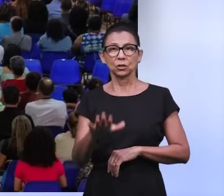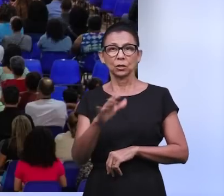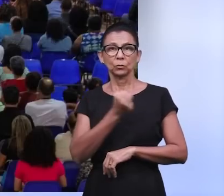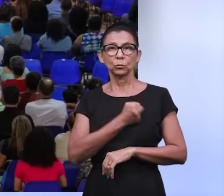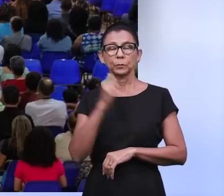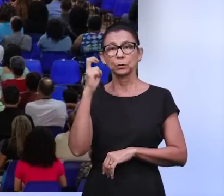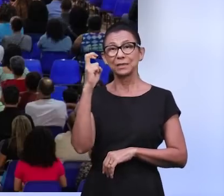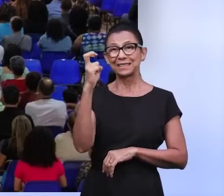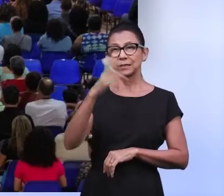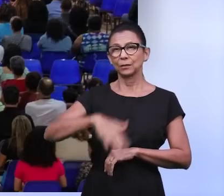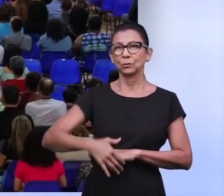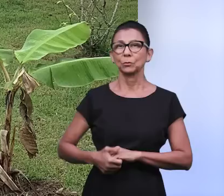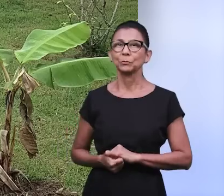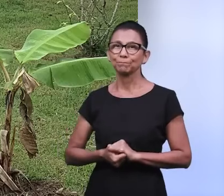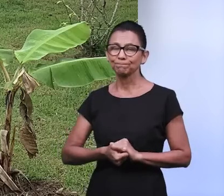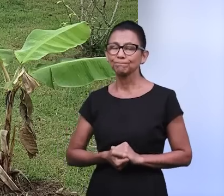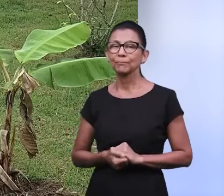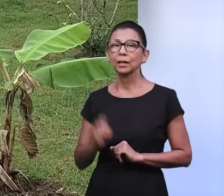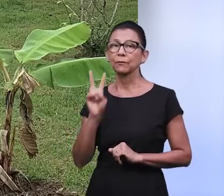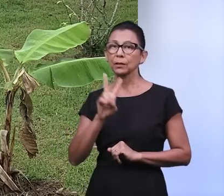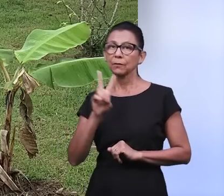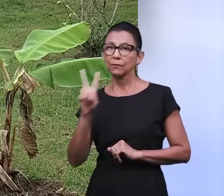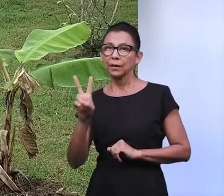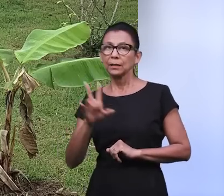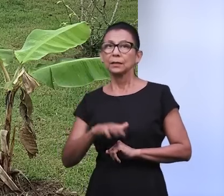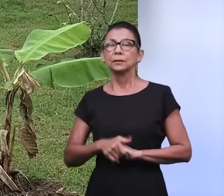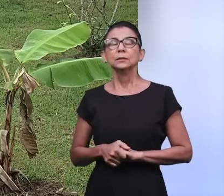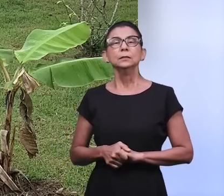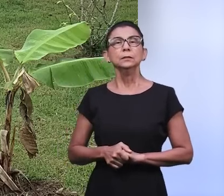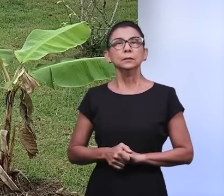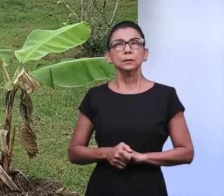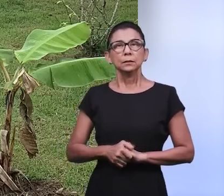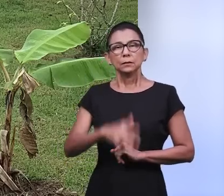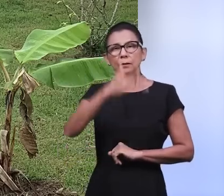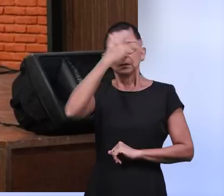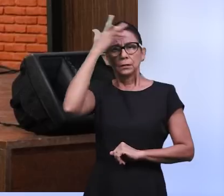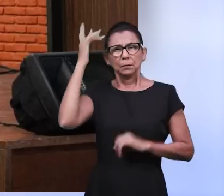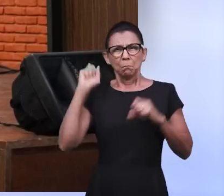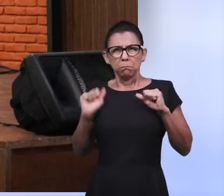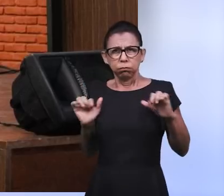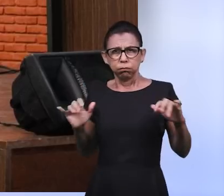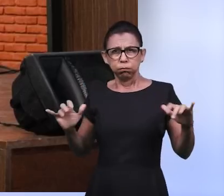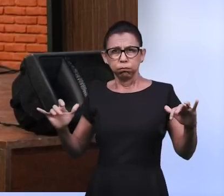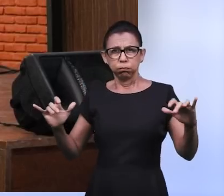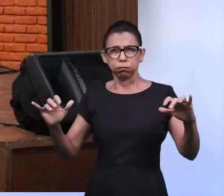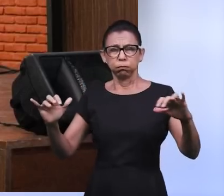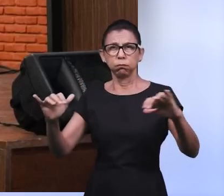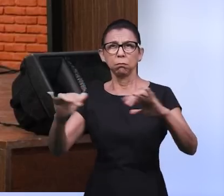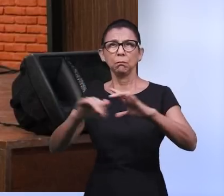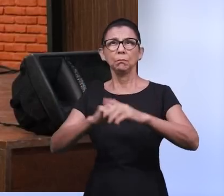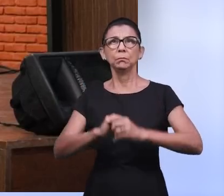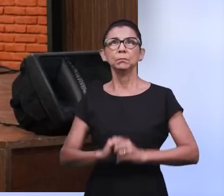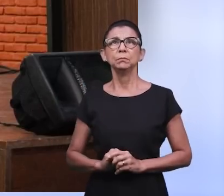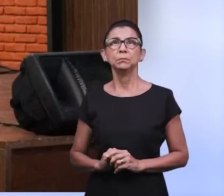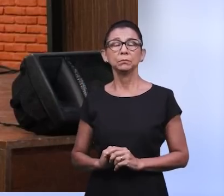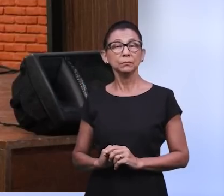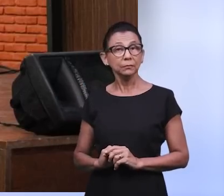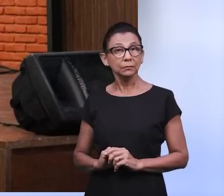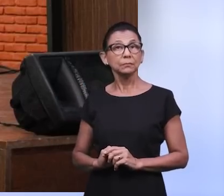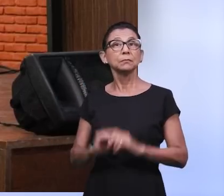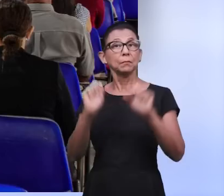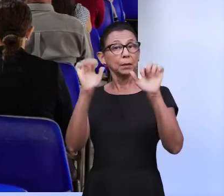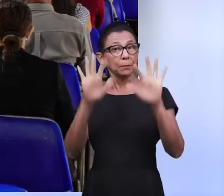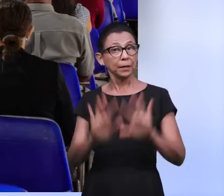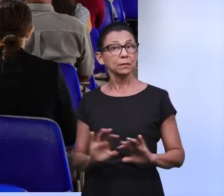Manaim fica no município de Vila Velha e reúne um grande número de irmãos daquela área. O evento foi uma bênção, viu?